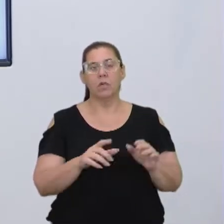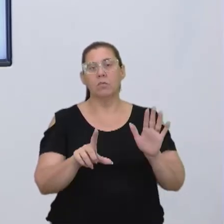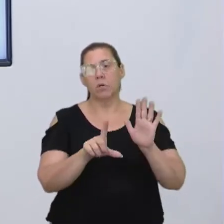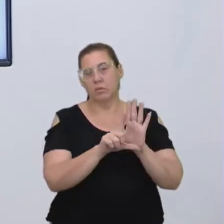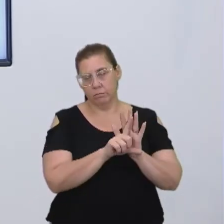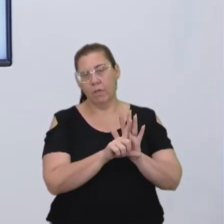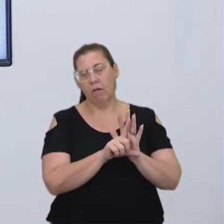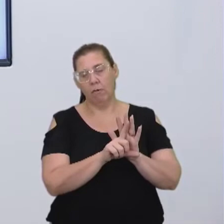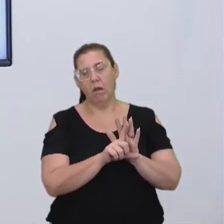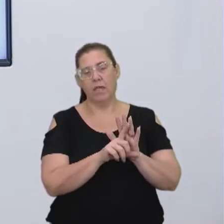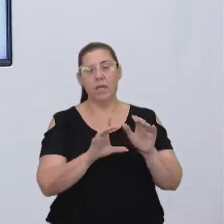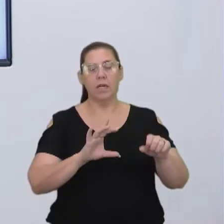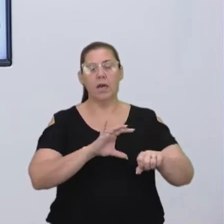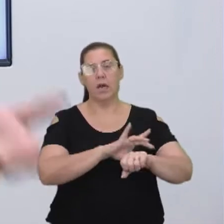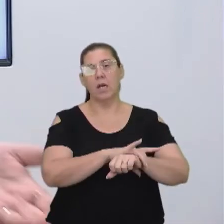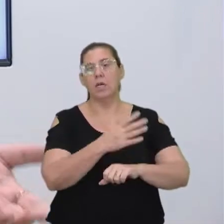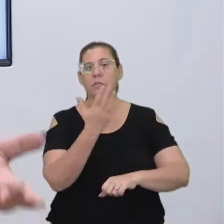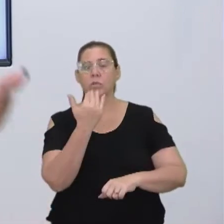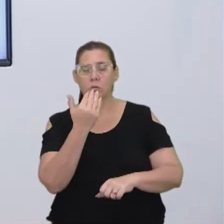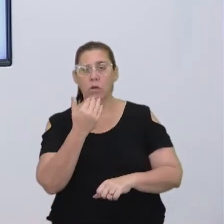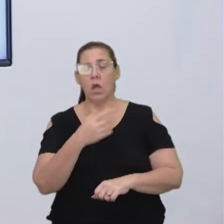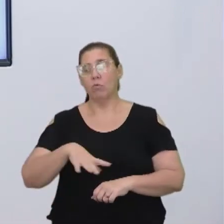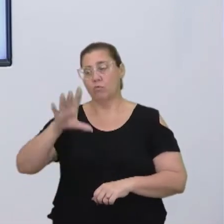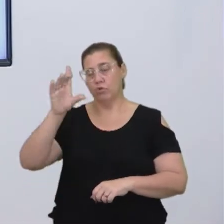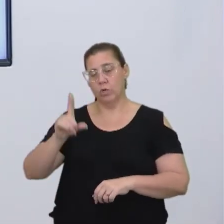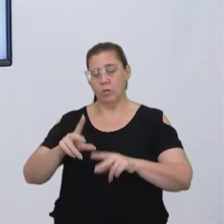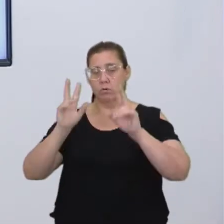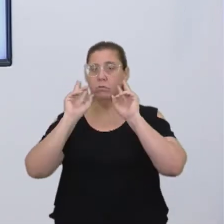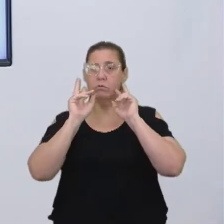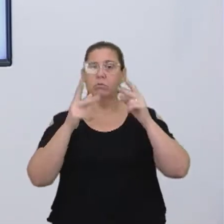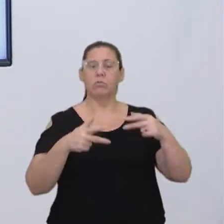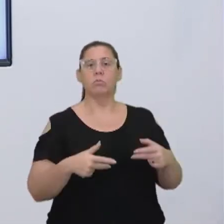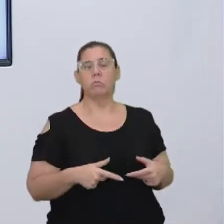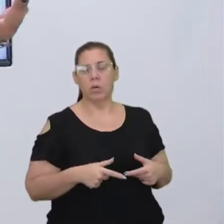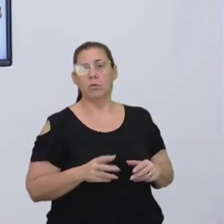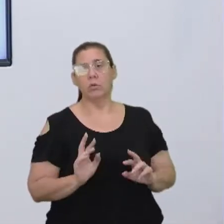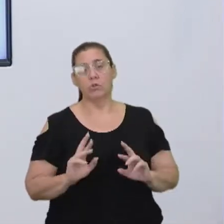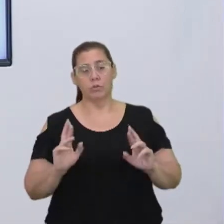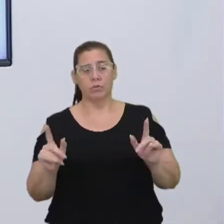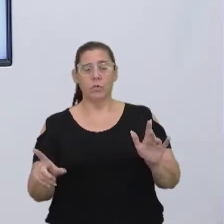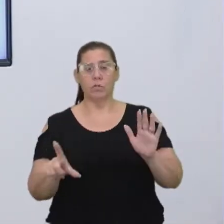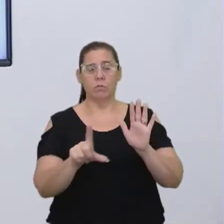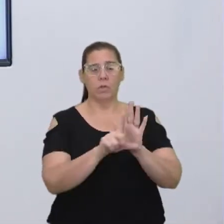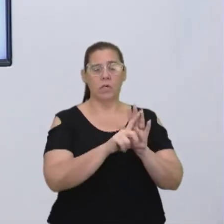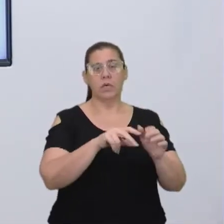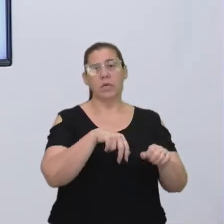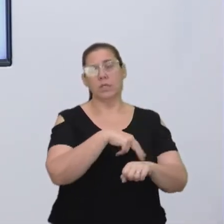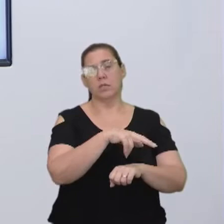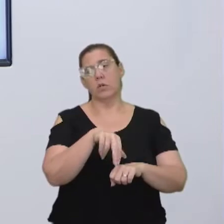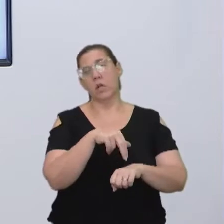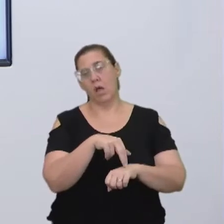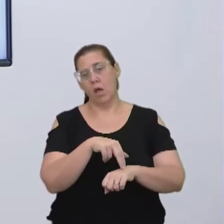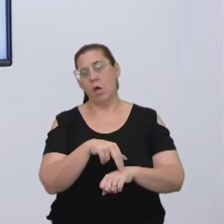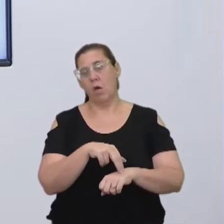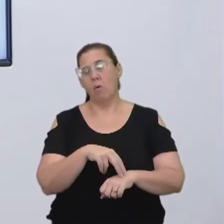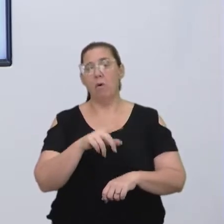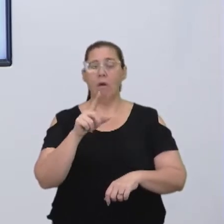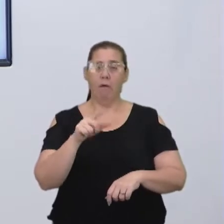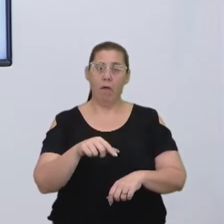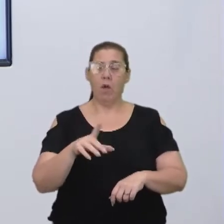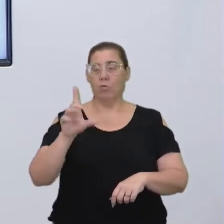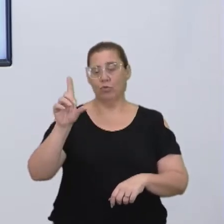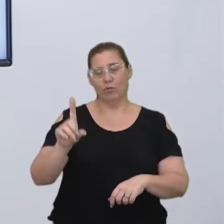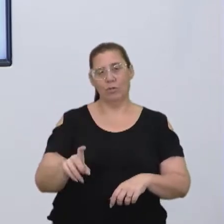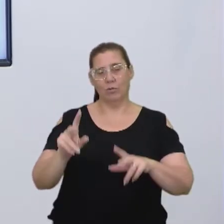alimentação. O acesso à alimentação é um direito humano, que fique muito claro, então, indiferente de uma legislação nacional ou não, é considerado um